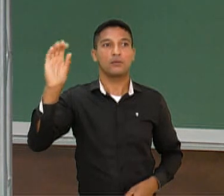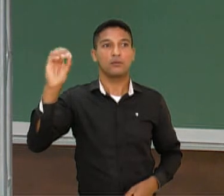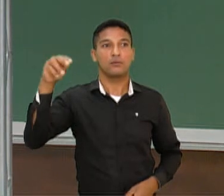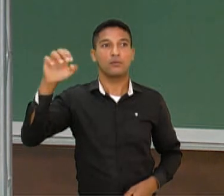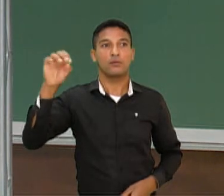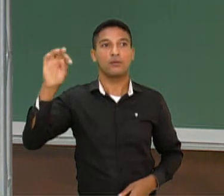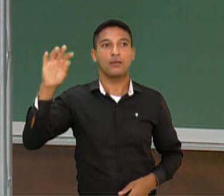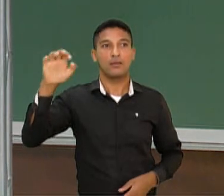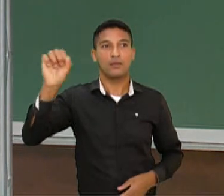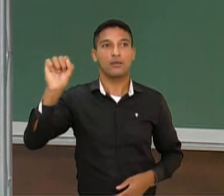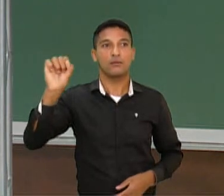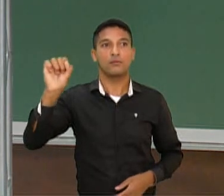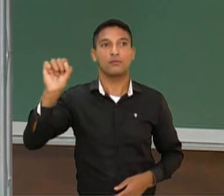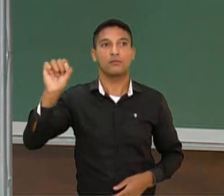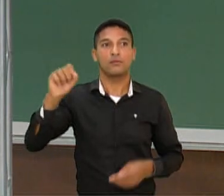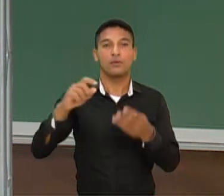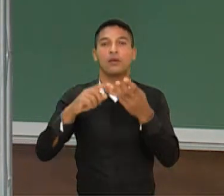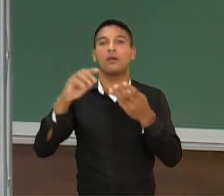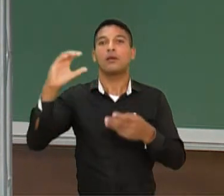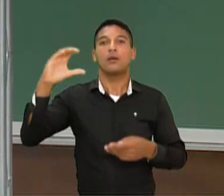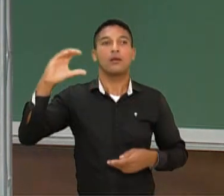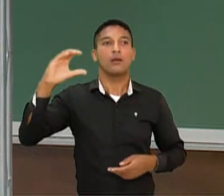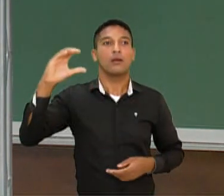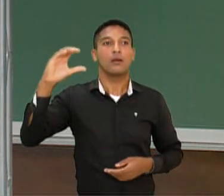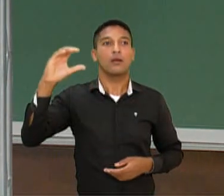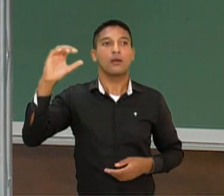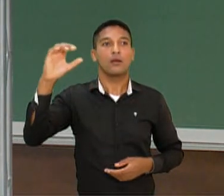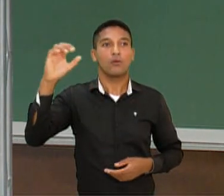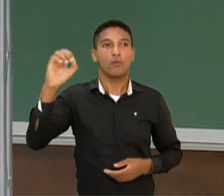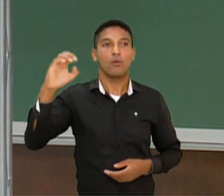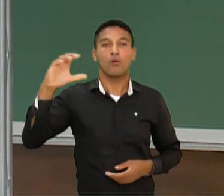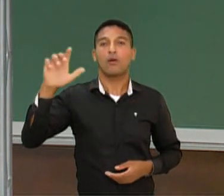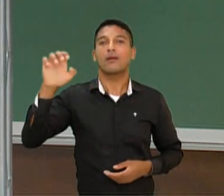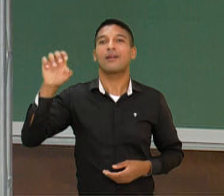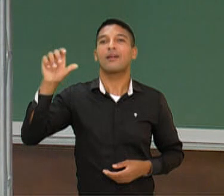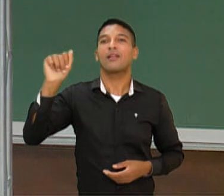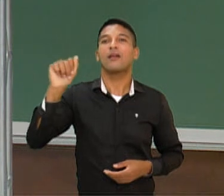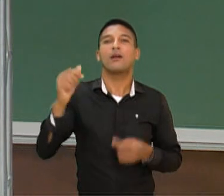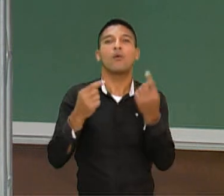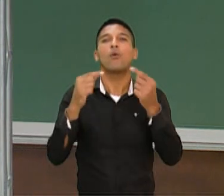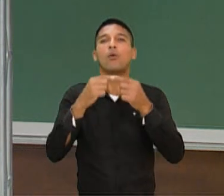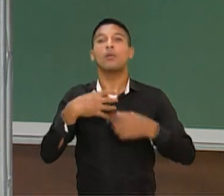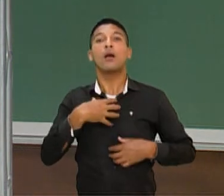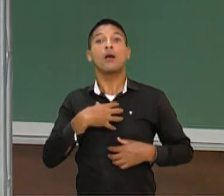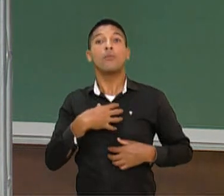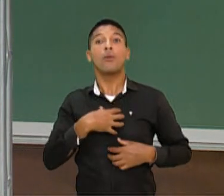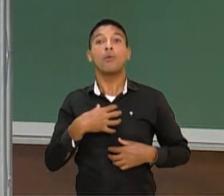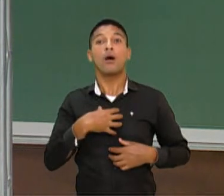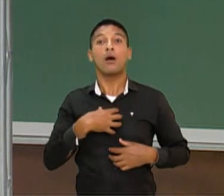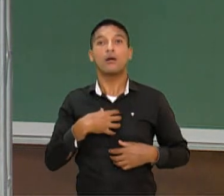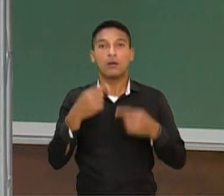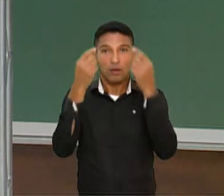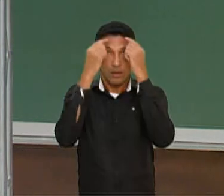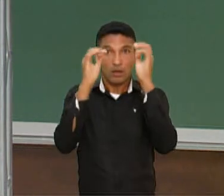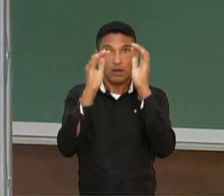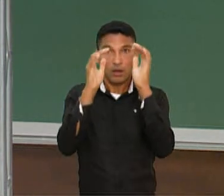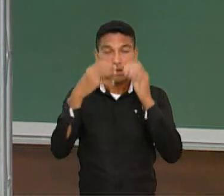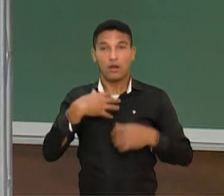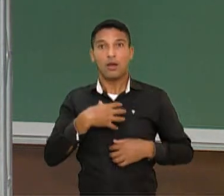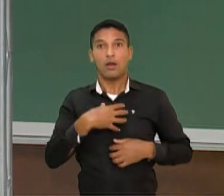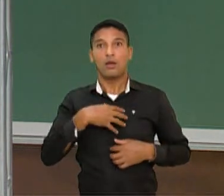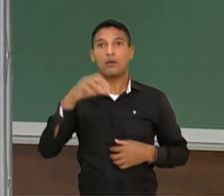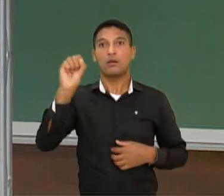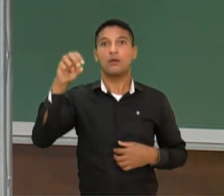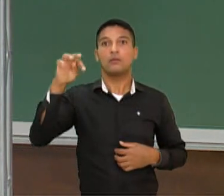as estruturas aos sentidos. Qual que vai relacionar essas estruturas? Cones e bastonetes. Está ligado ao